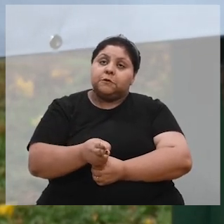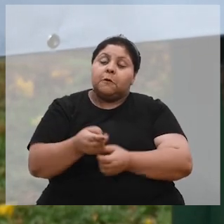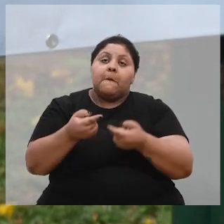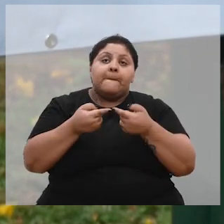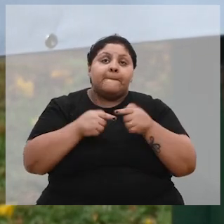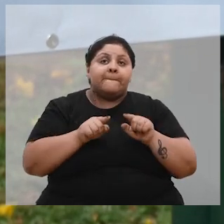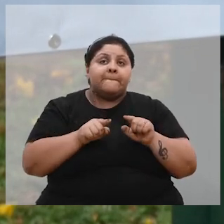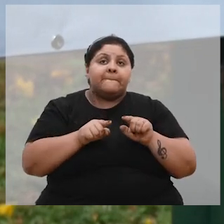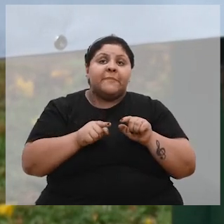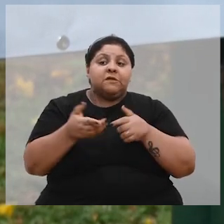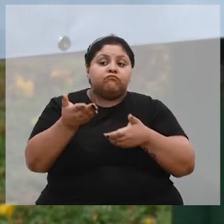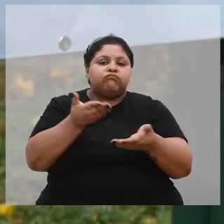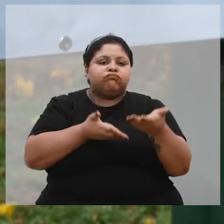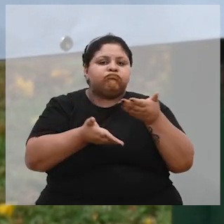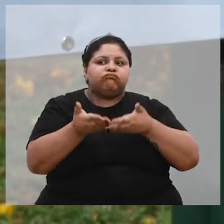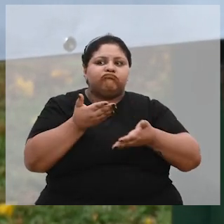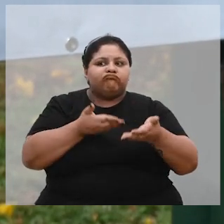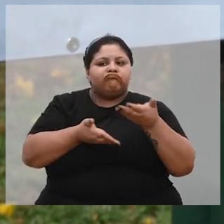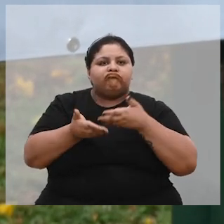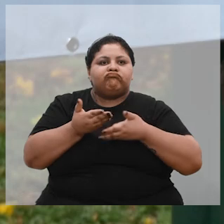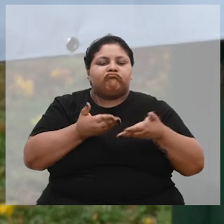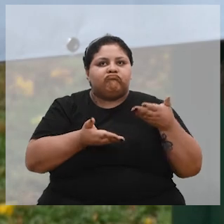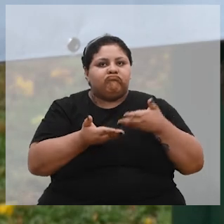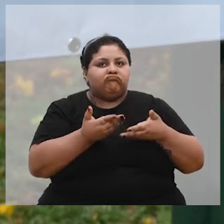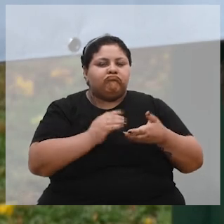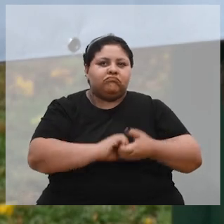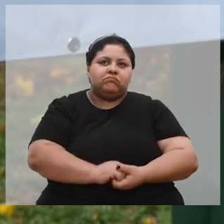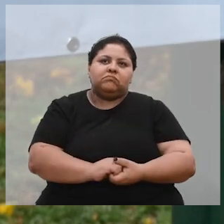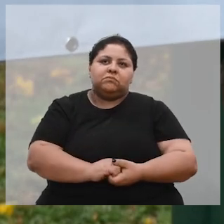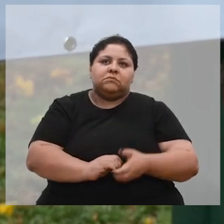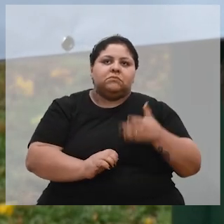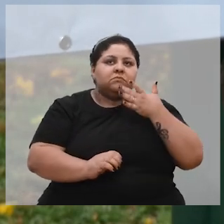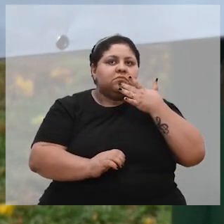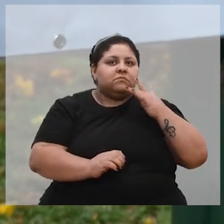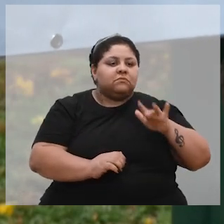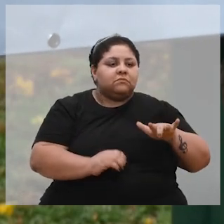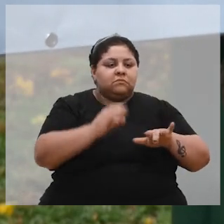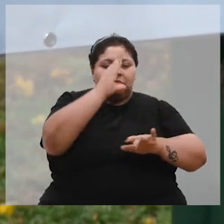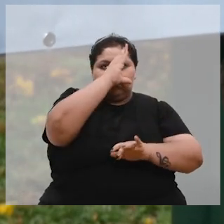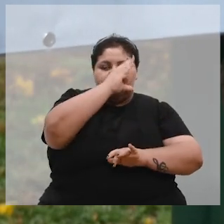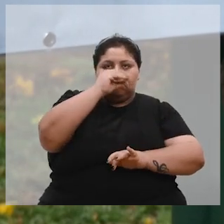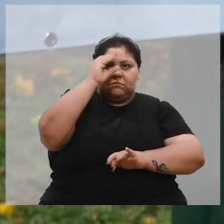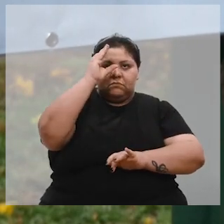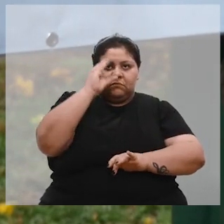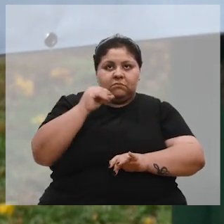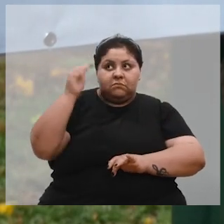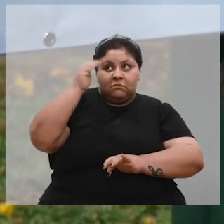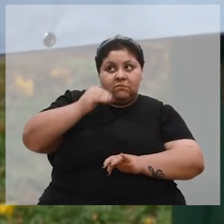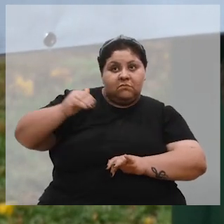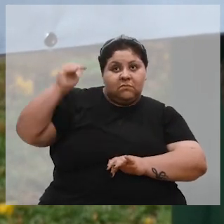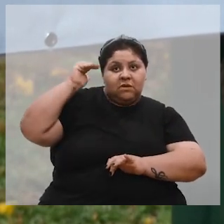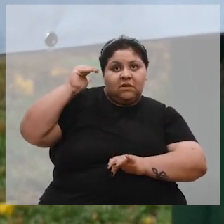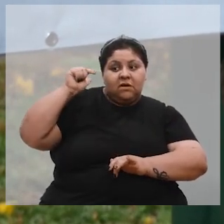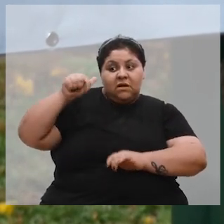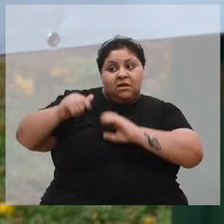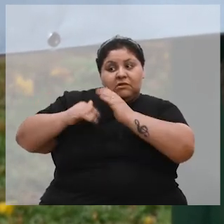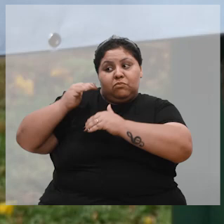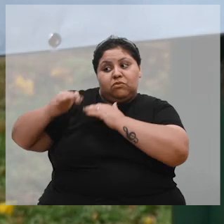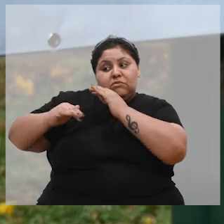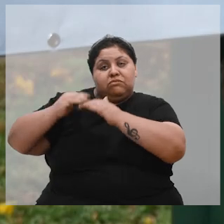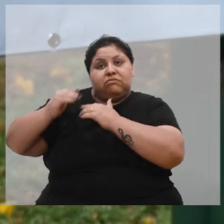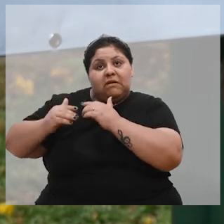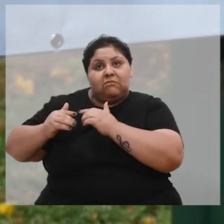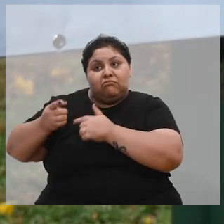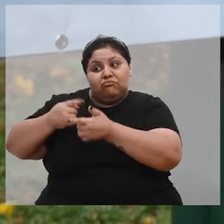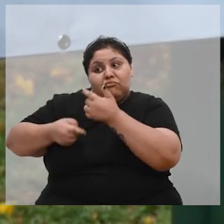mesma toada, mas aí fazendo essa ponte entre crianças, adolescentes e adultos e esse processo